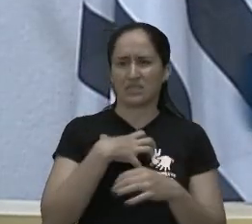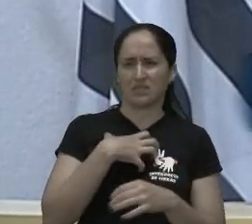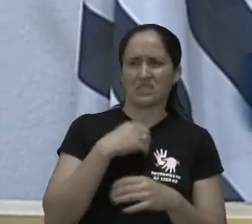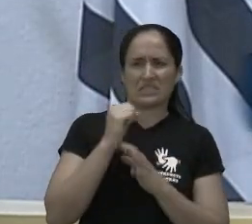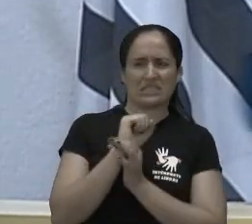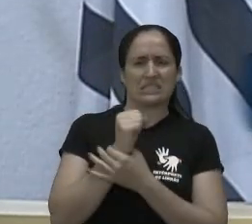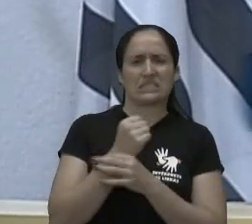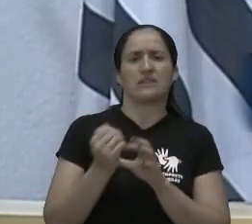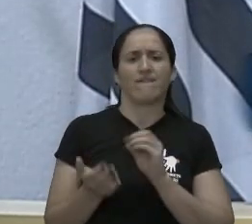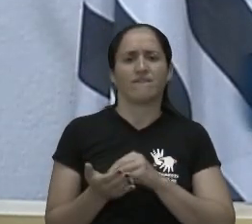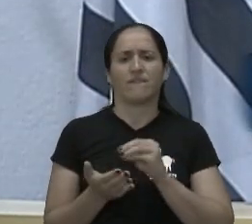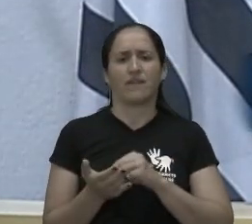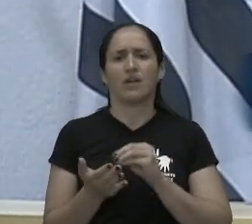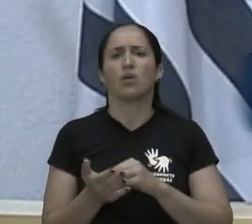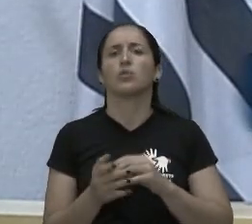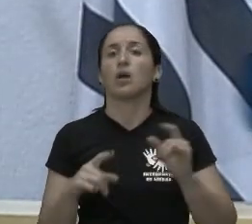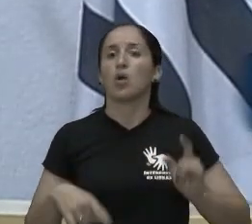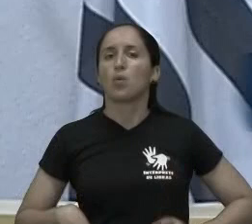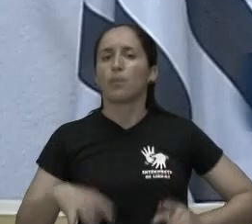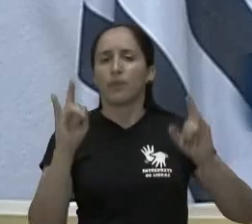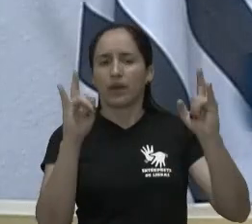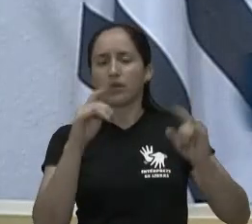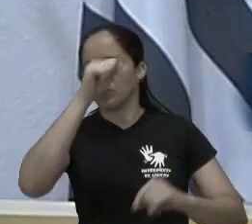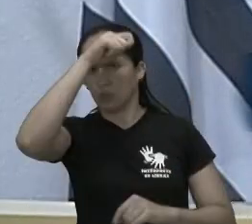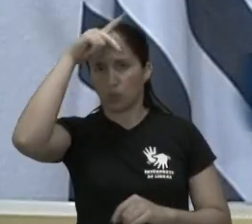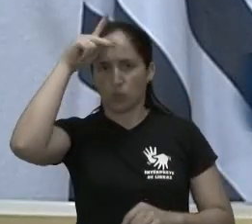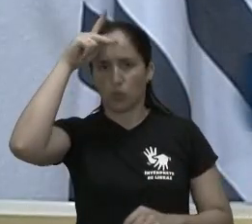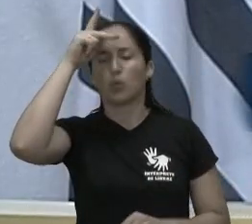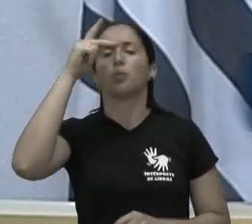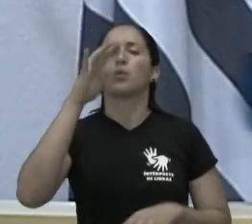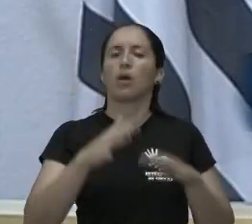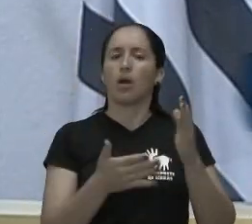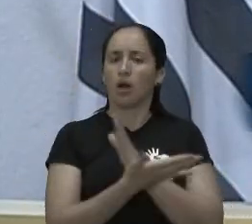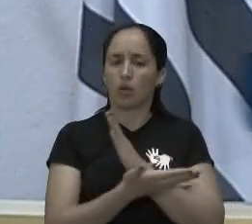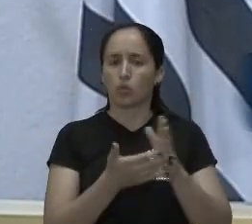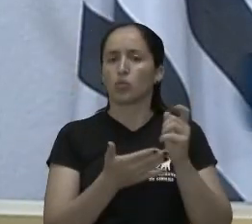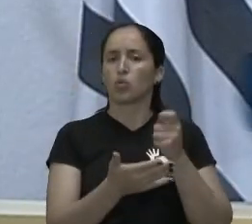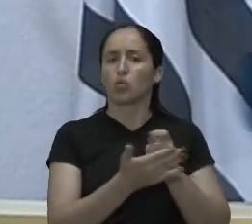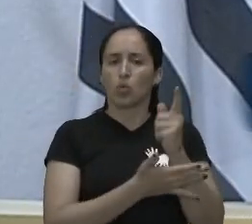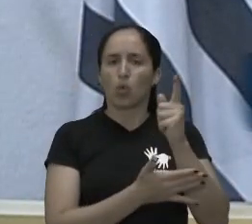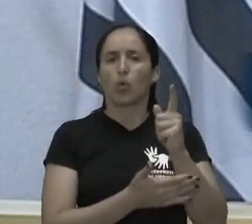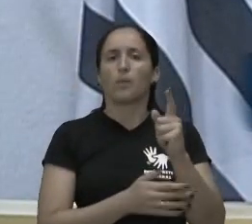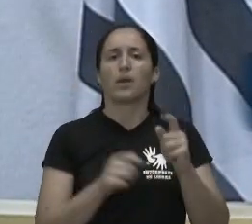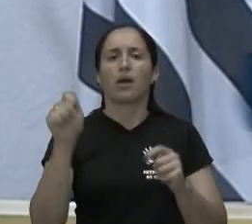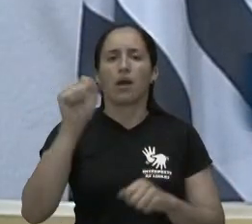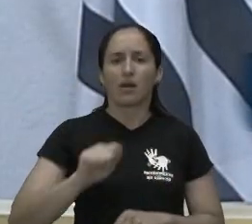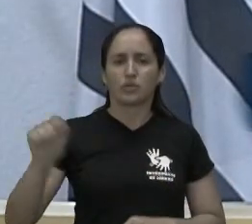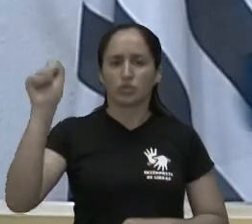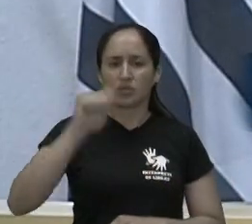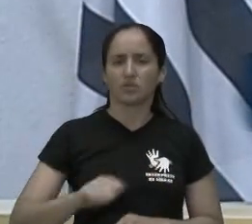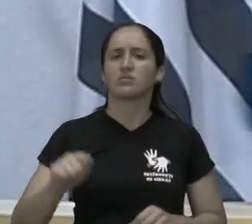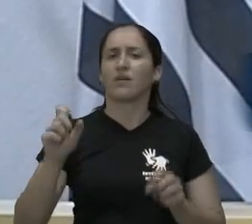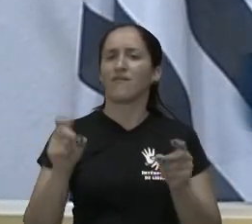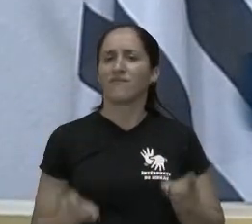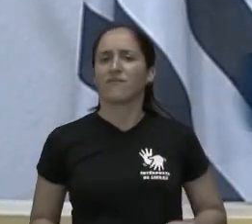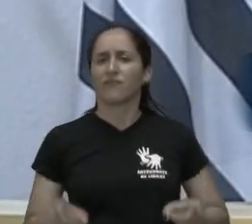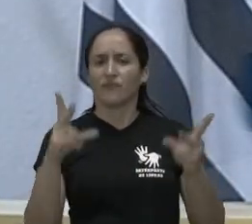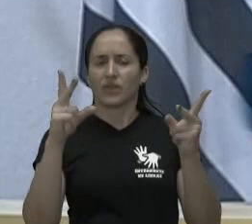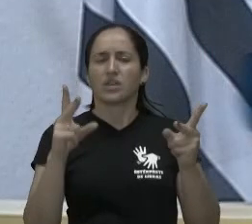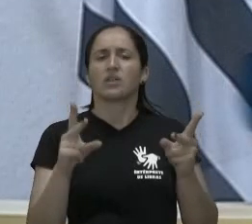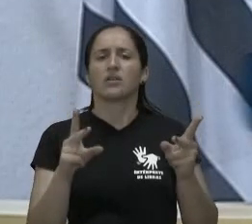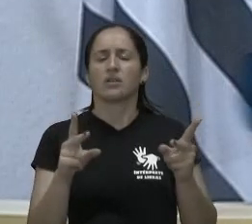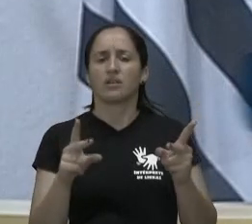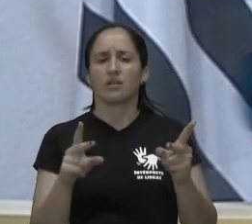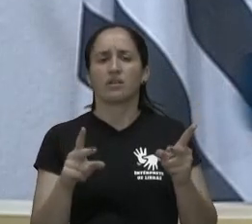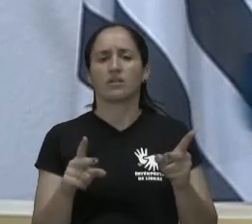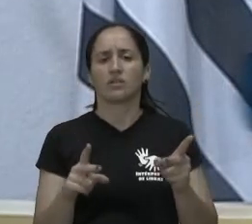roubando prédios públicos, associações de moradores de bairros, roubando cobres para vender, para usar droga. Por quê?